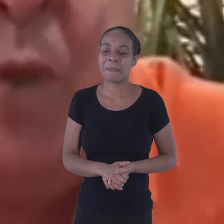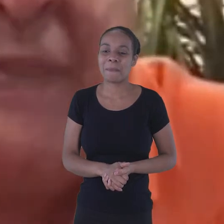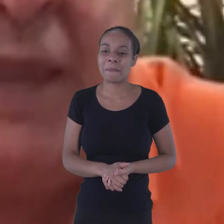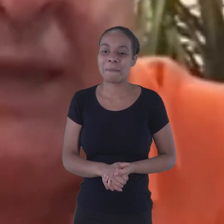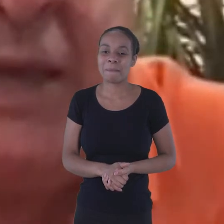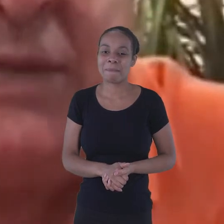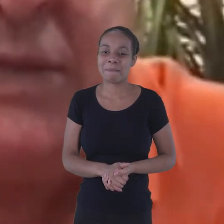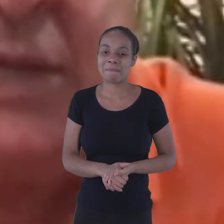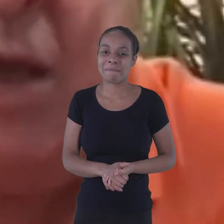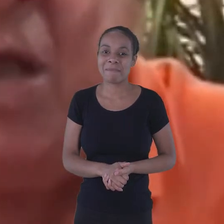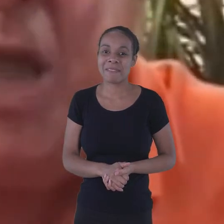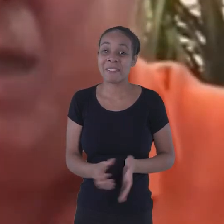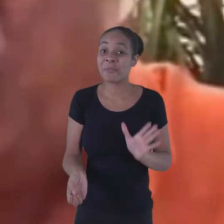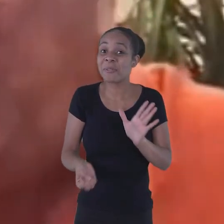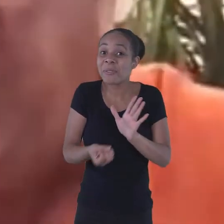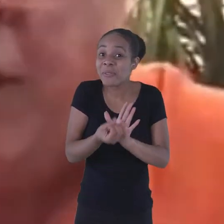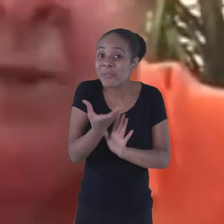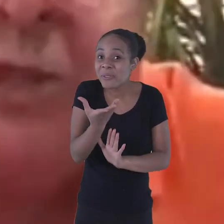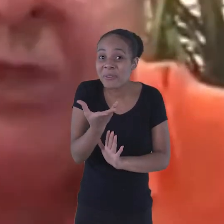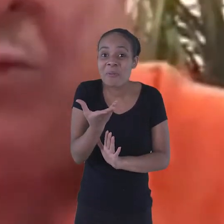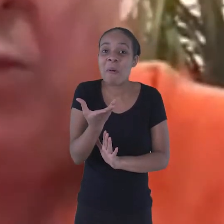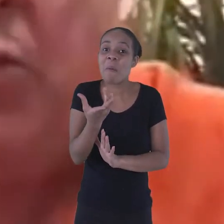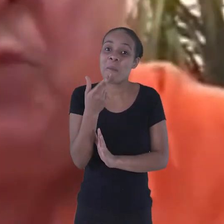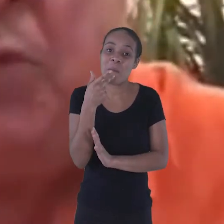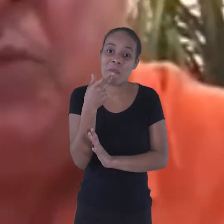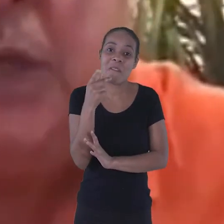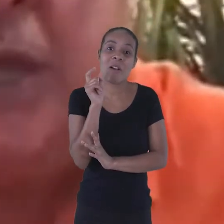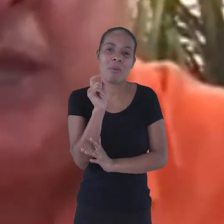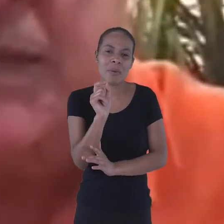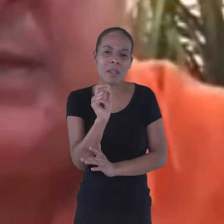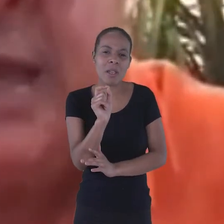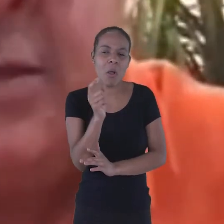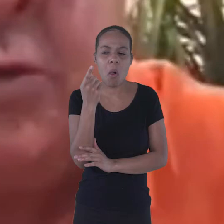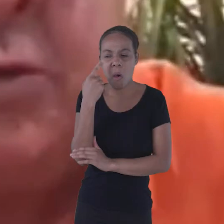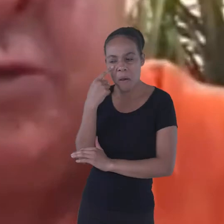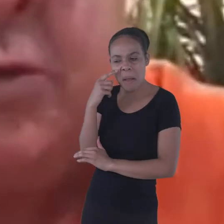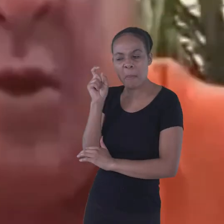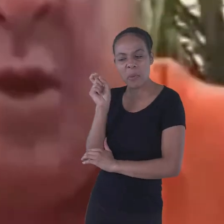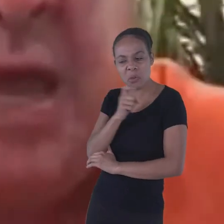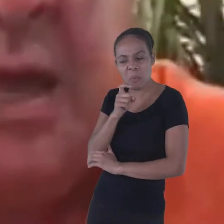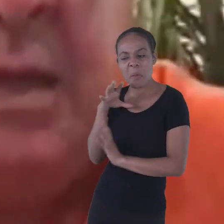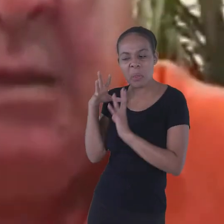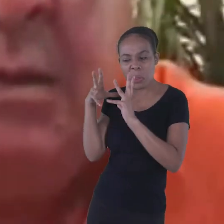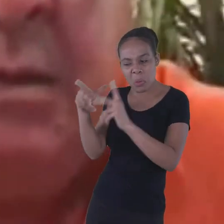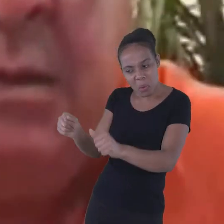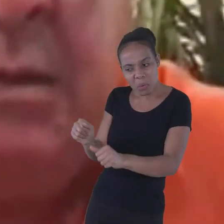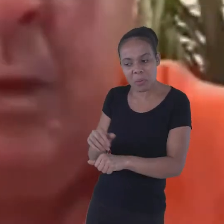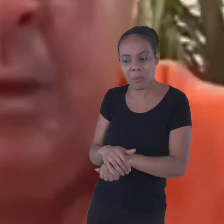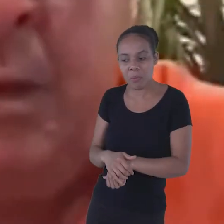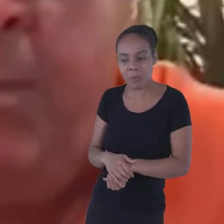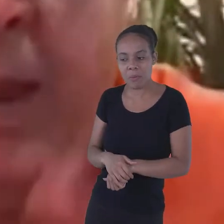surgiu um boato daqueles assim, a Globo está demitindo todo mundo, não sei o quê, e a Zezé entrou em paranoia